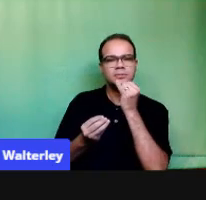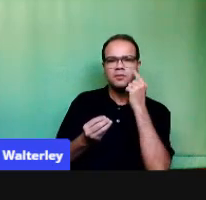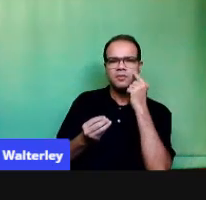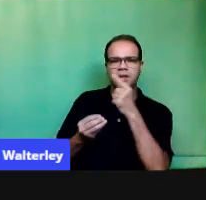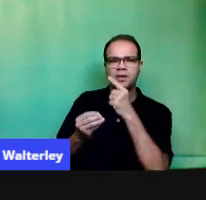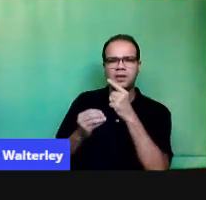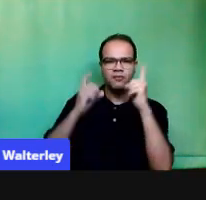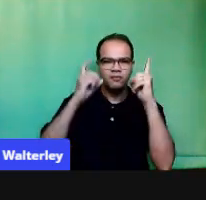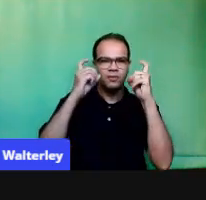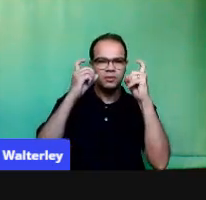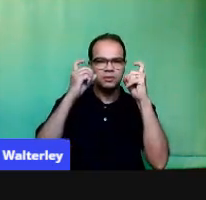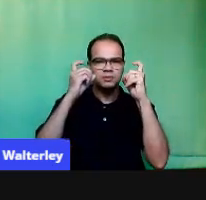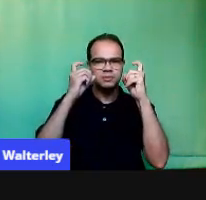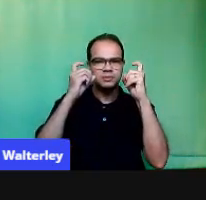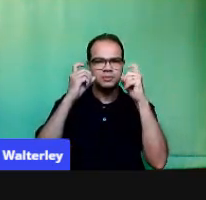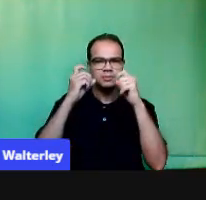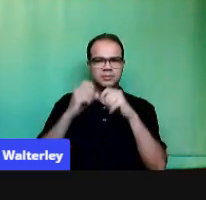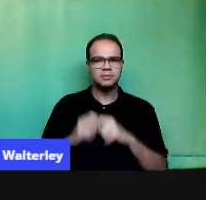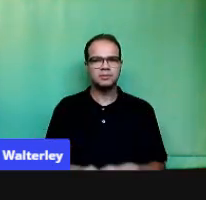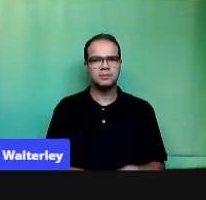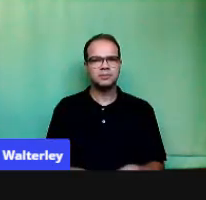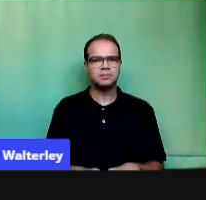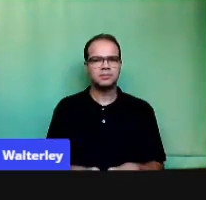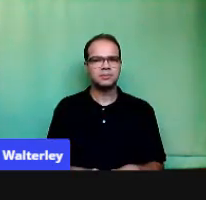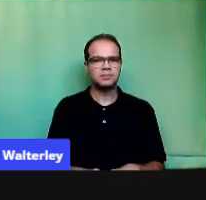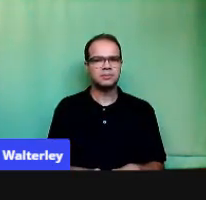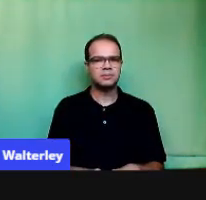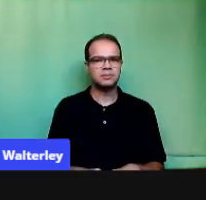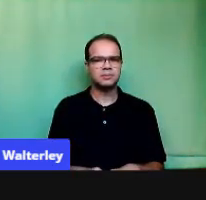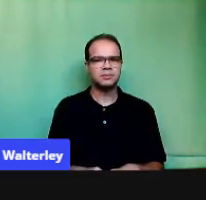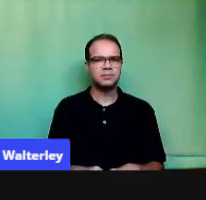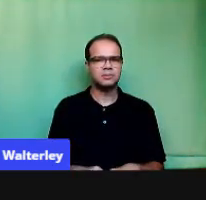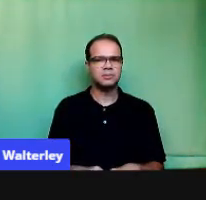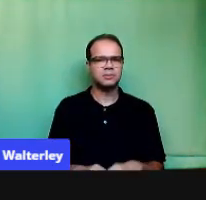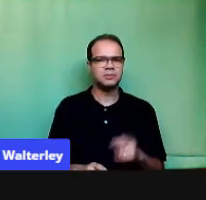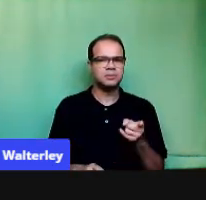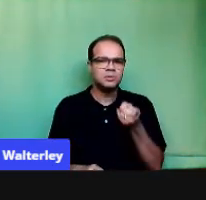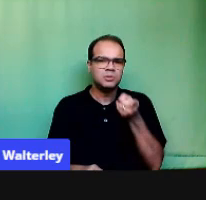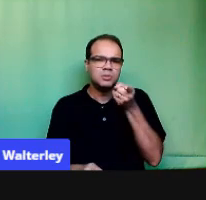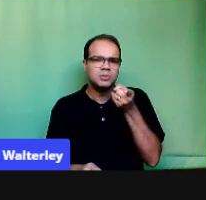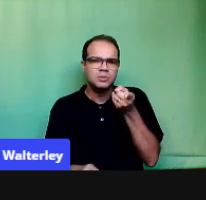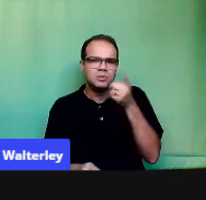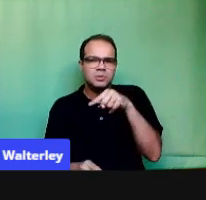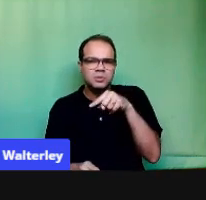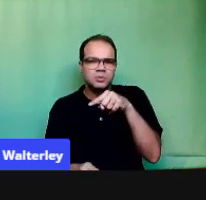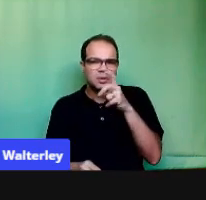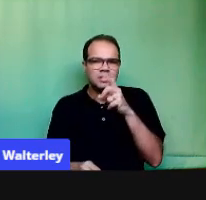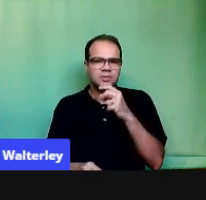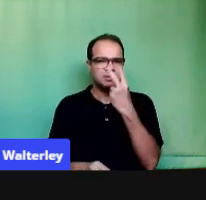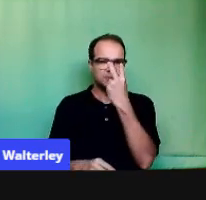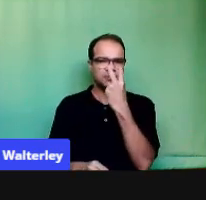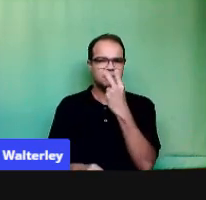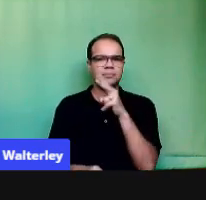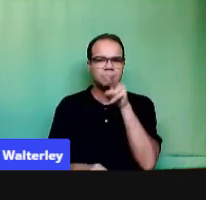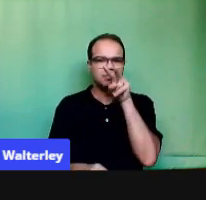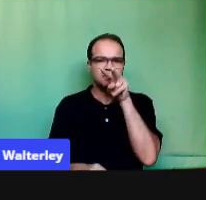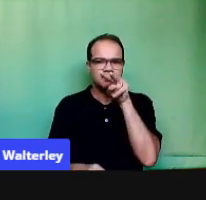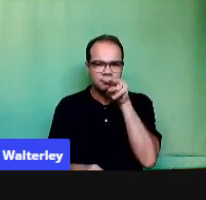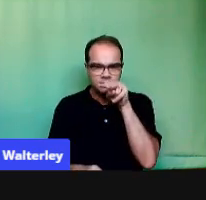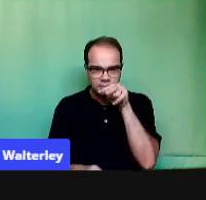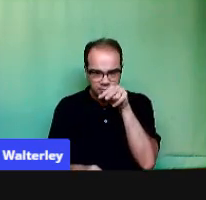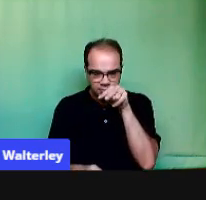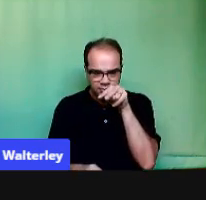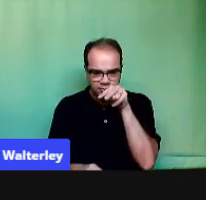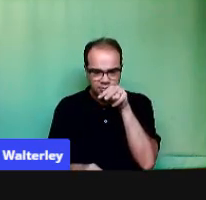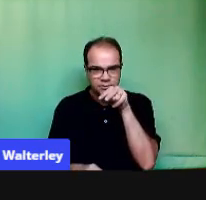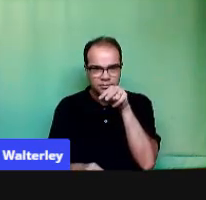que esse animal da direita, ele facilmente não está expressando um olhar cabisbaixo, triste, provavelmente por